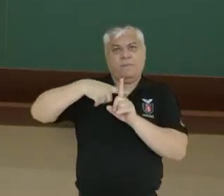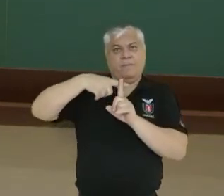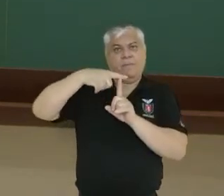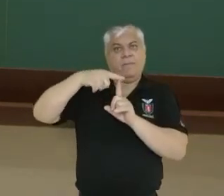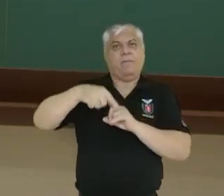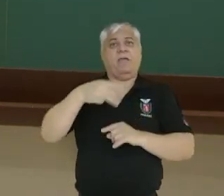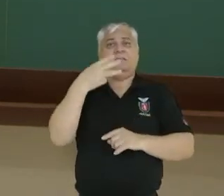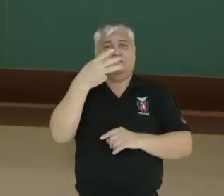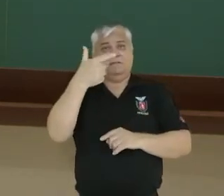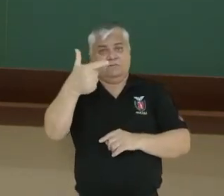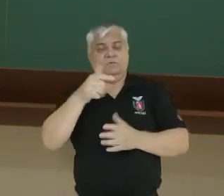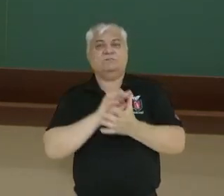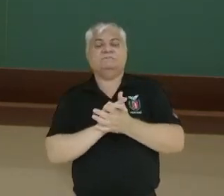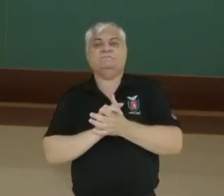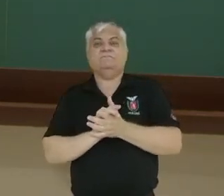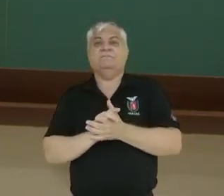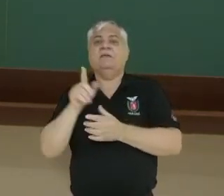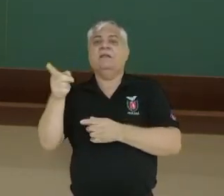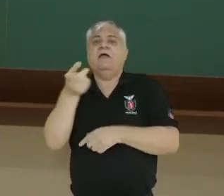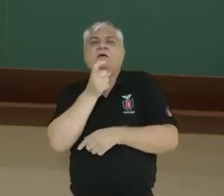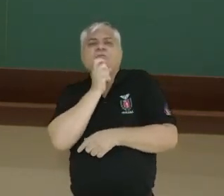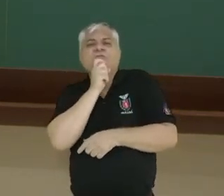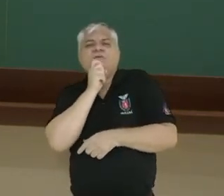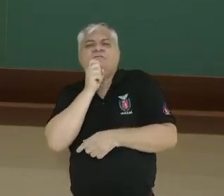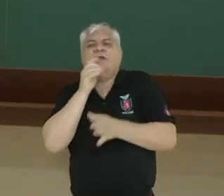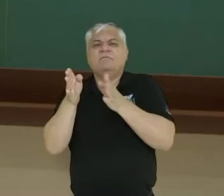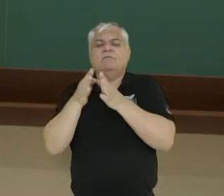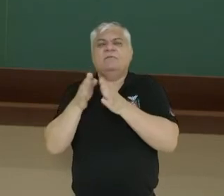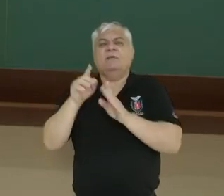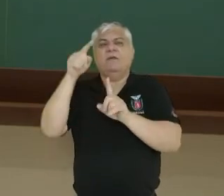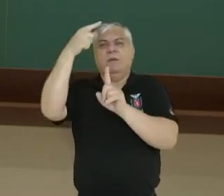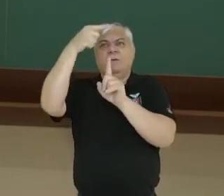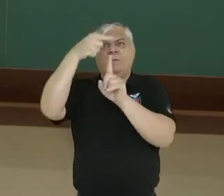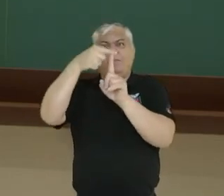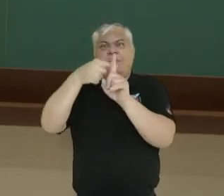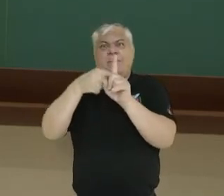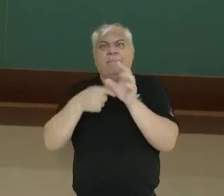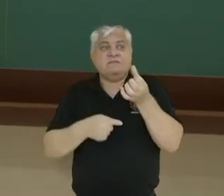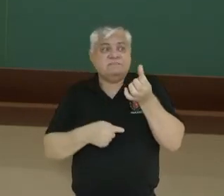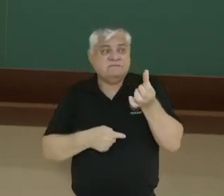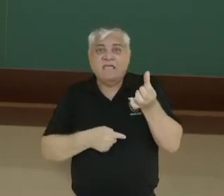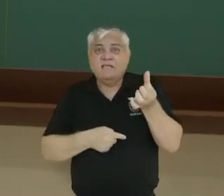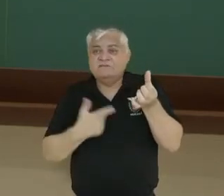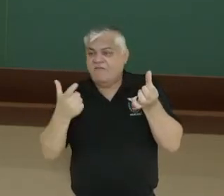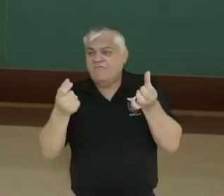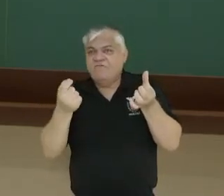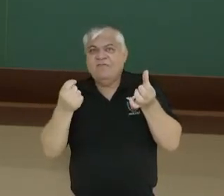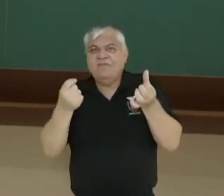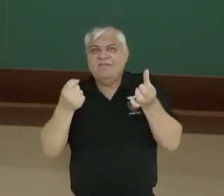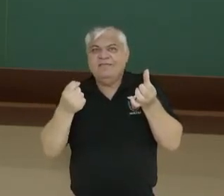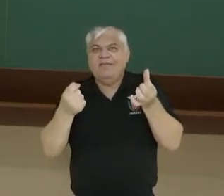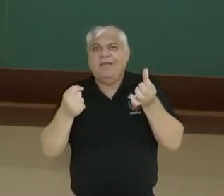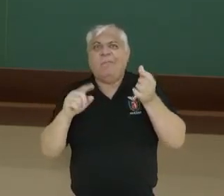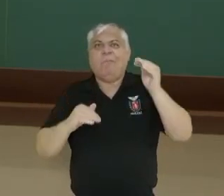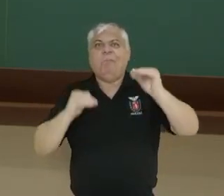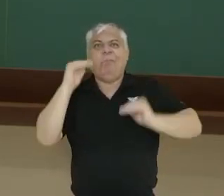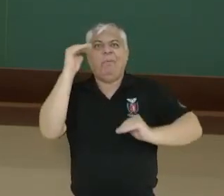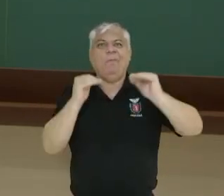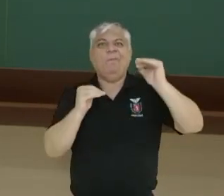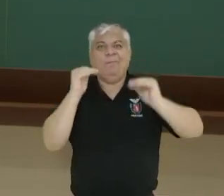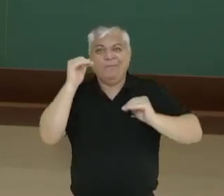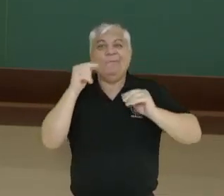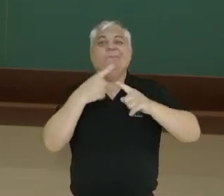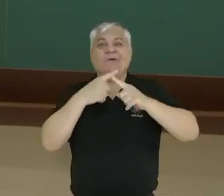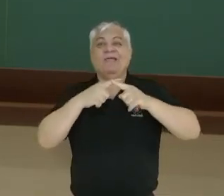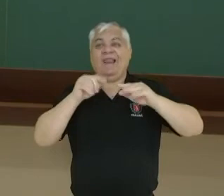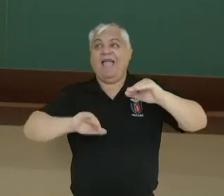né? No inverno, as médias vão ficar entre 6 e 20 graus. Por quê? Por causa dessa diferença de altitude.